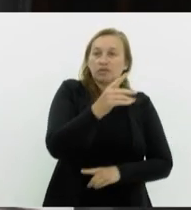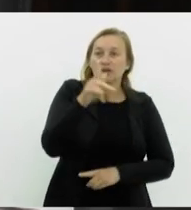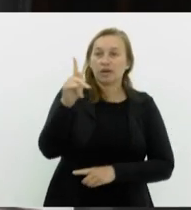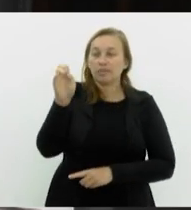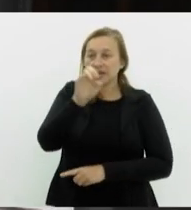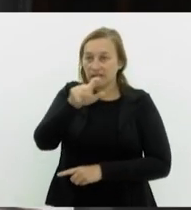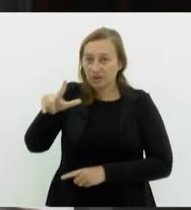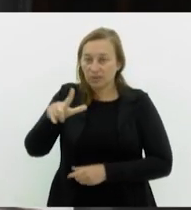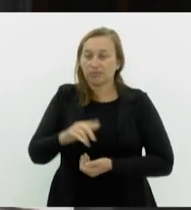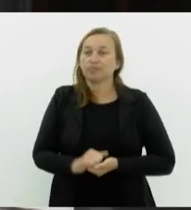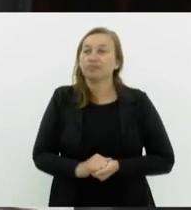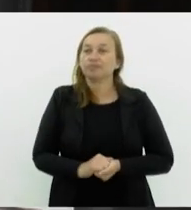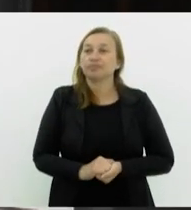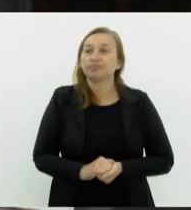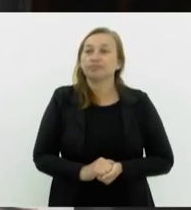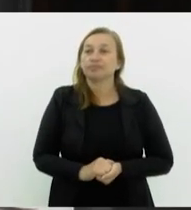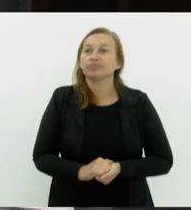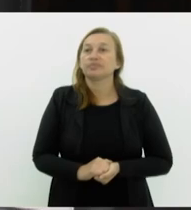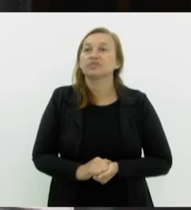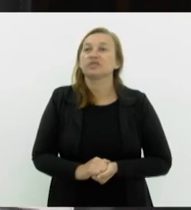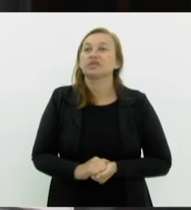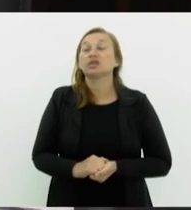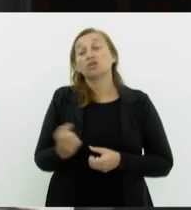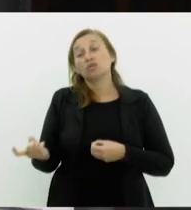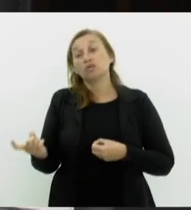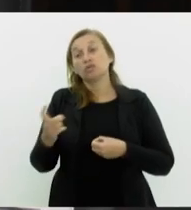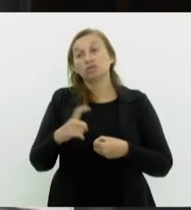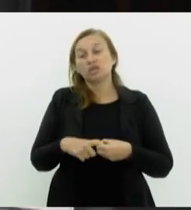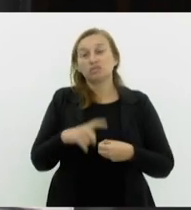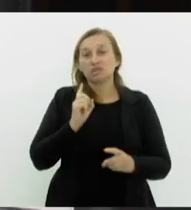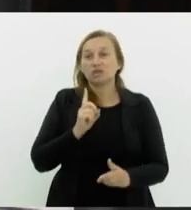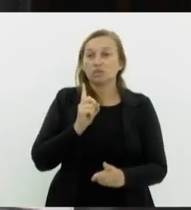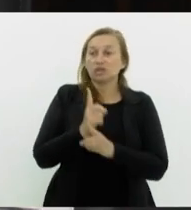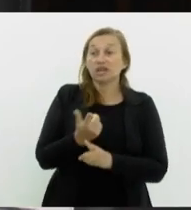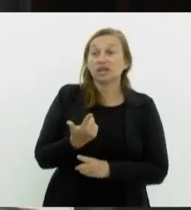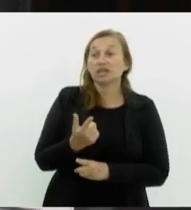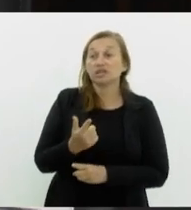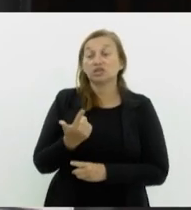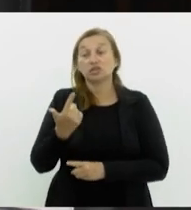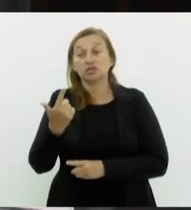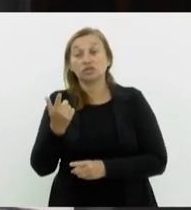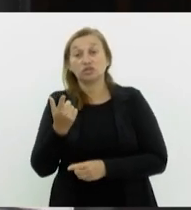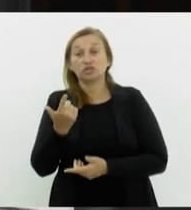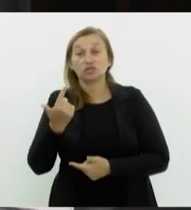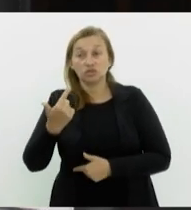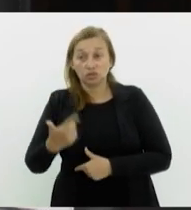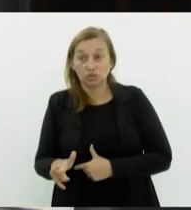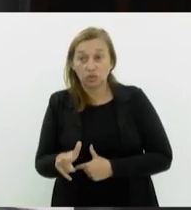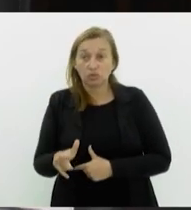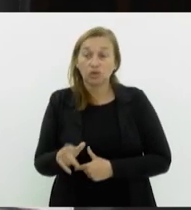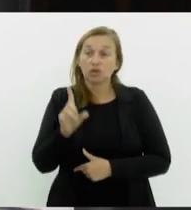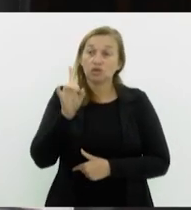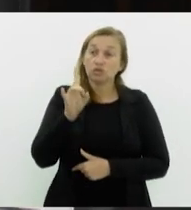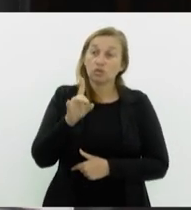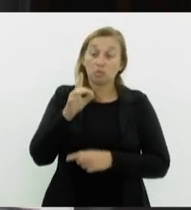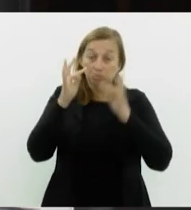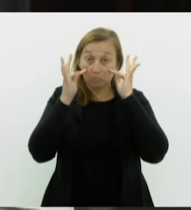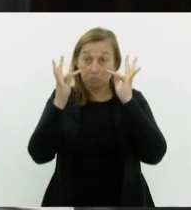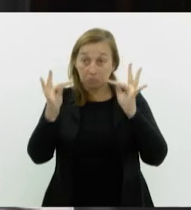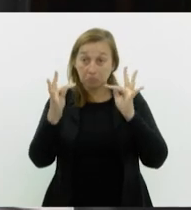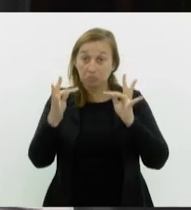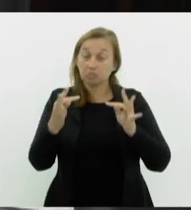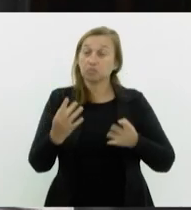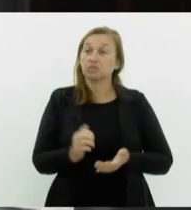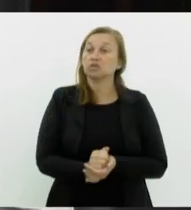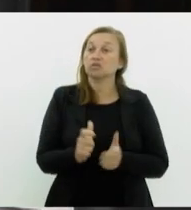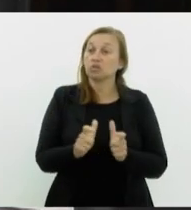Zéfiro. Né? Na magistratura, voltamos a reencontrá-lo e sou aqui testemunha de sua